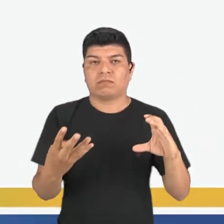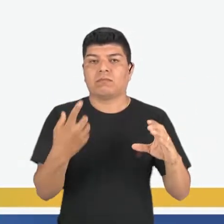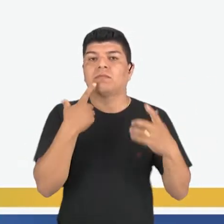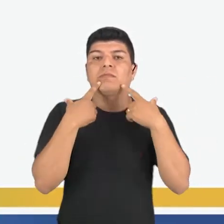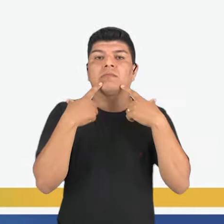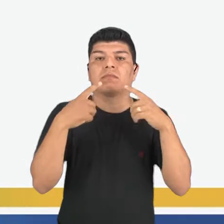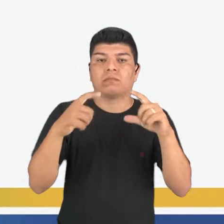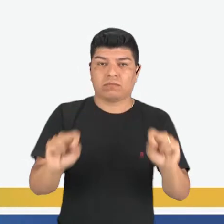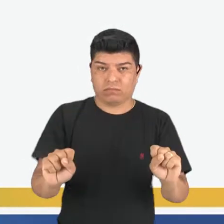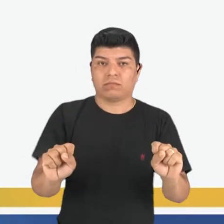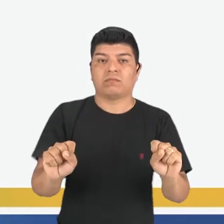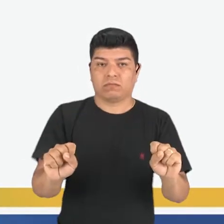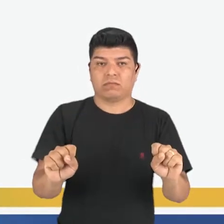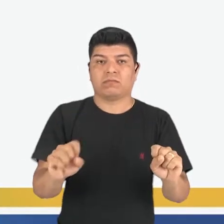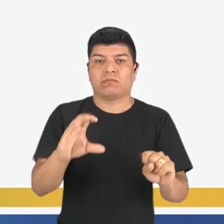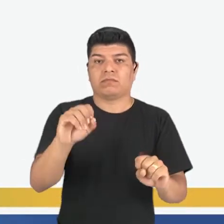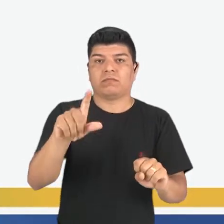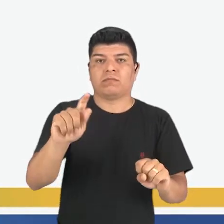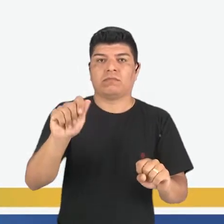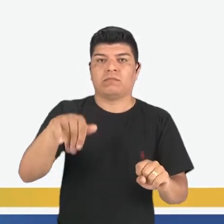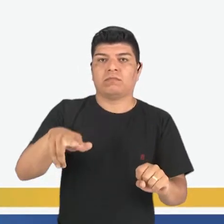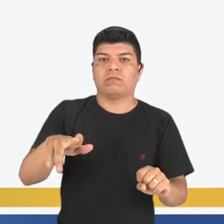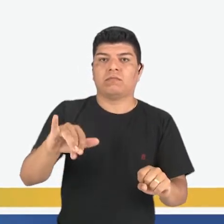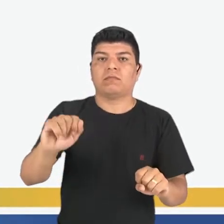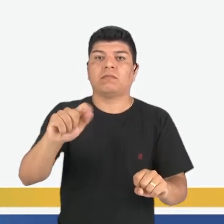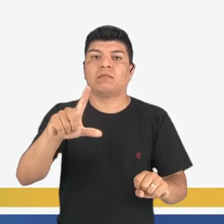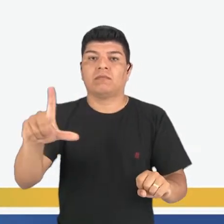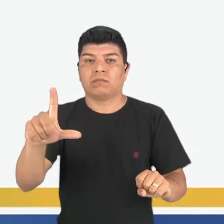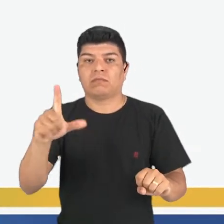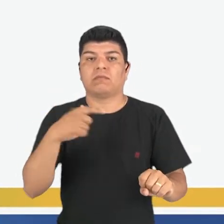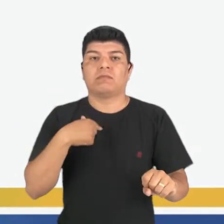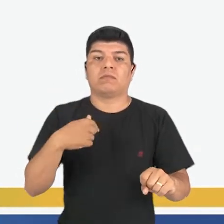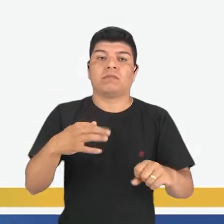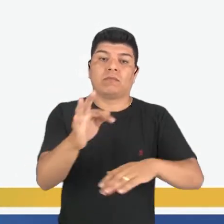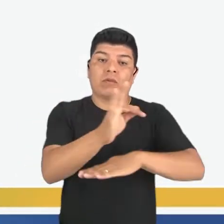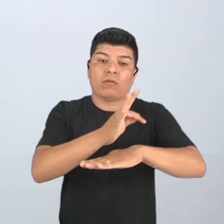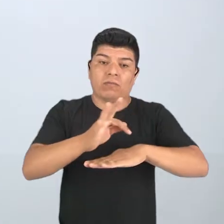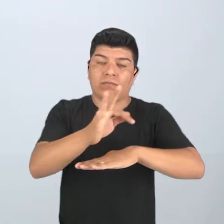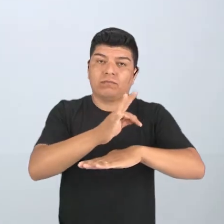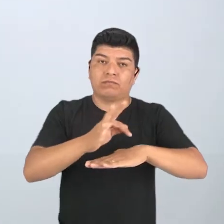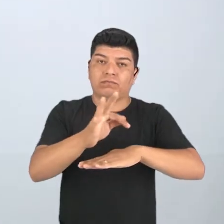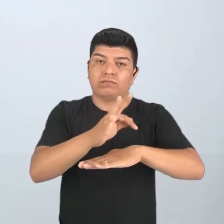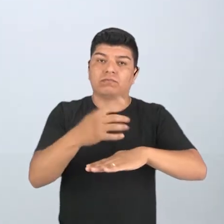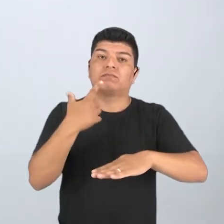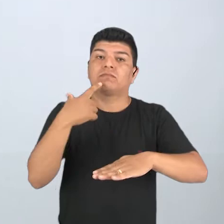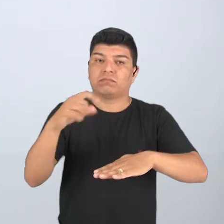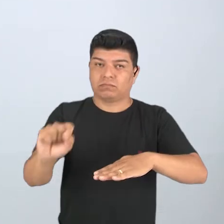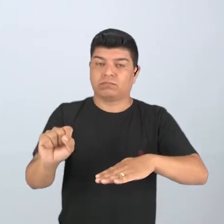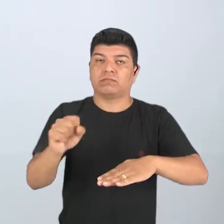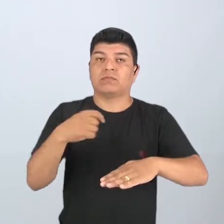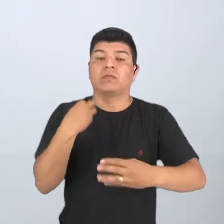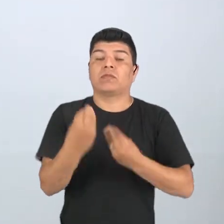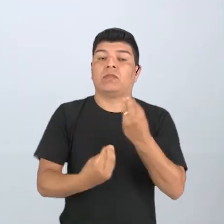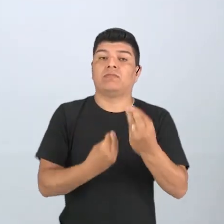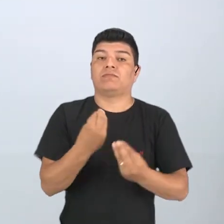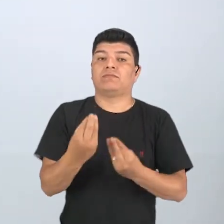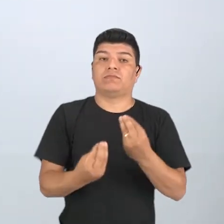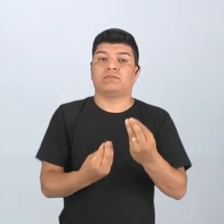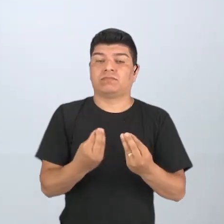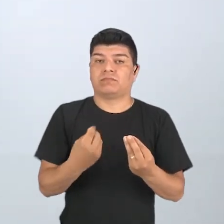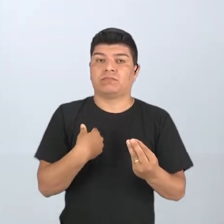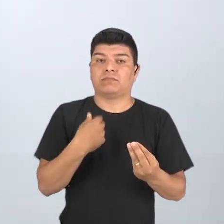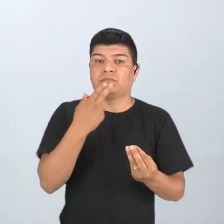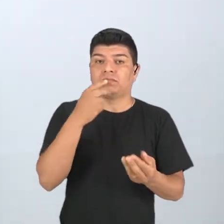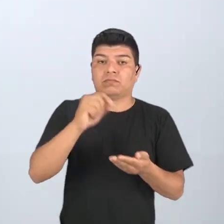linguagem coloquial, que é a linguagem informal. Olha aqui para mim. Como que eu vou fazer